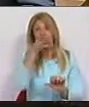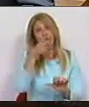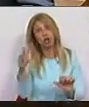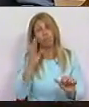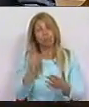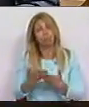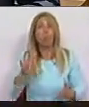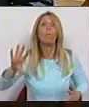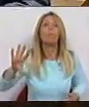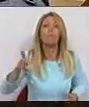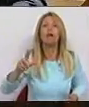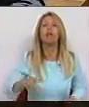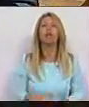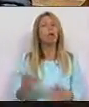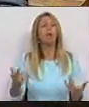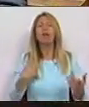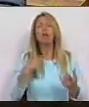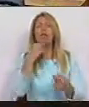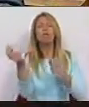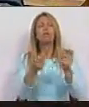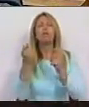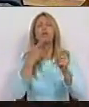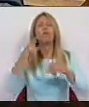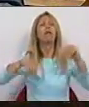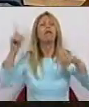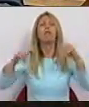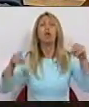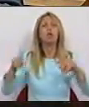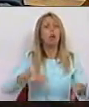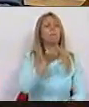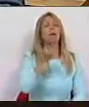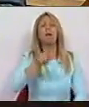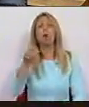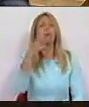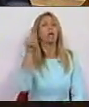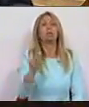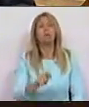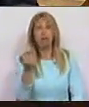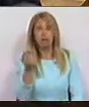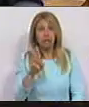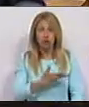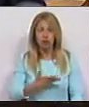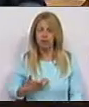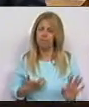discutir as variações trimestrais ou mensais da taxa de desemprego,